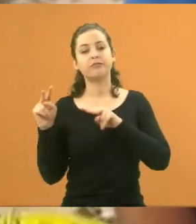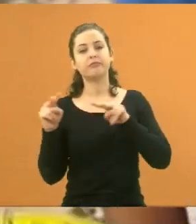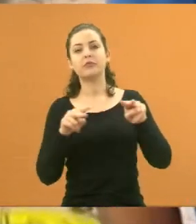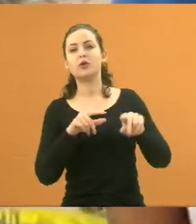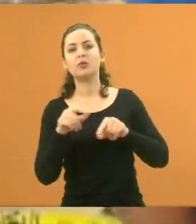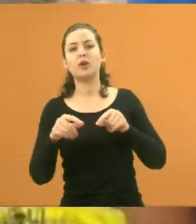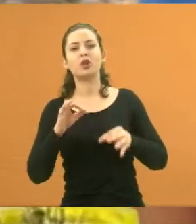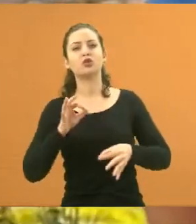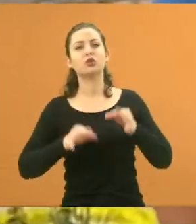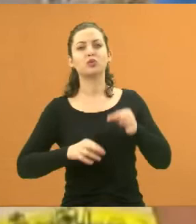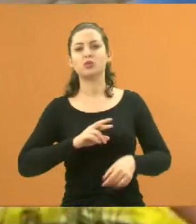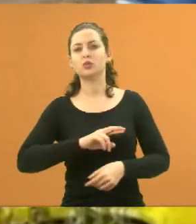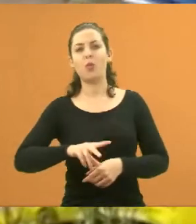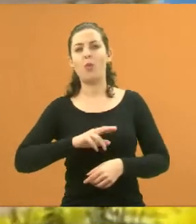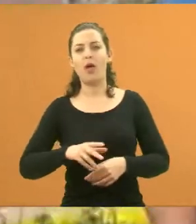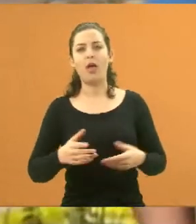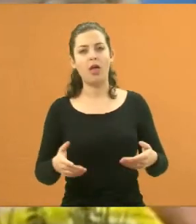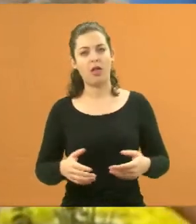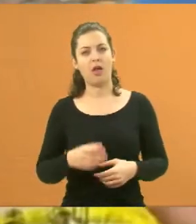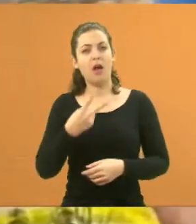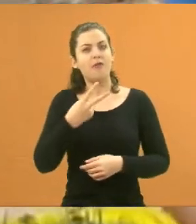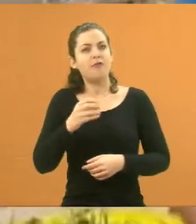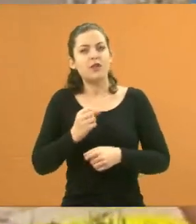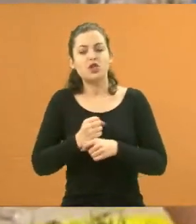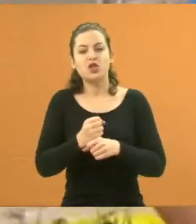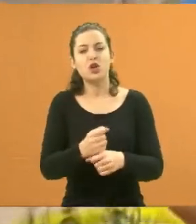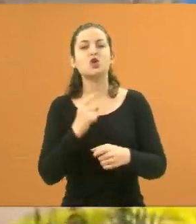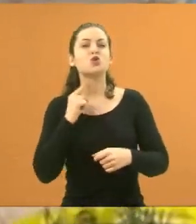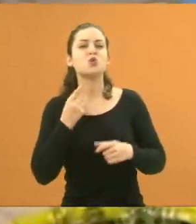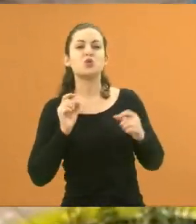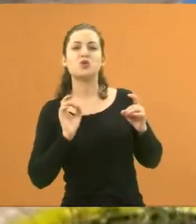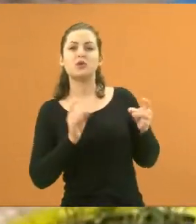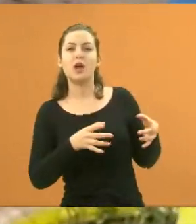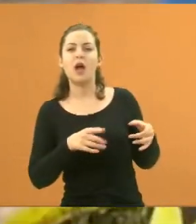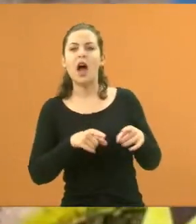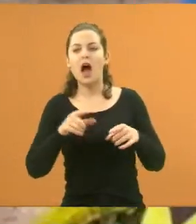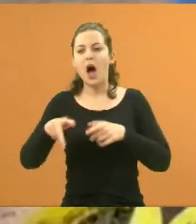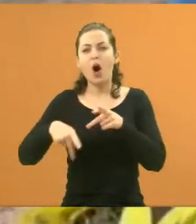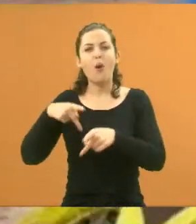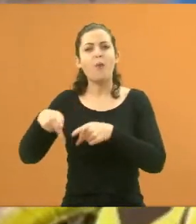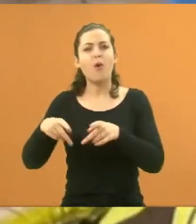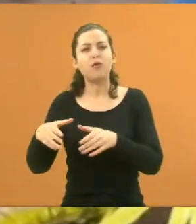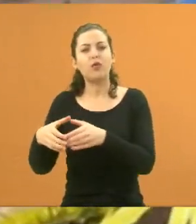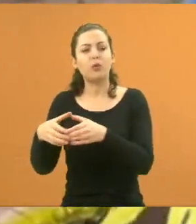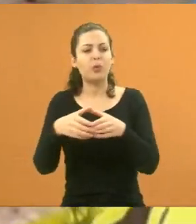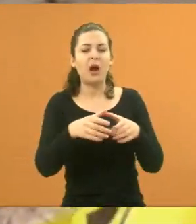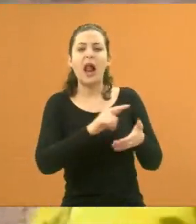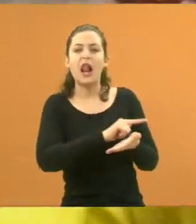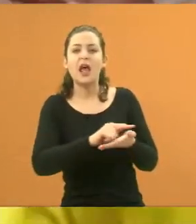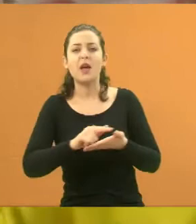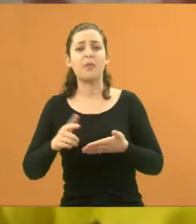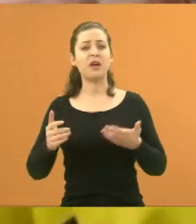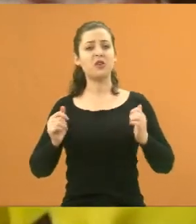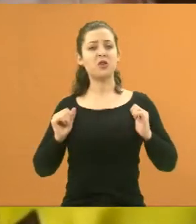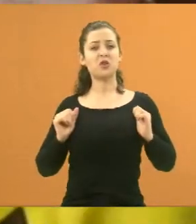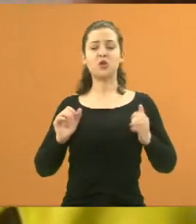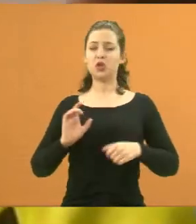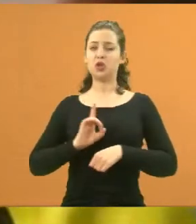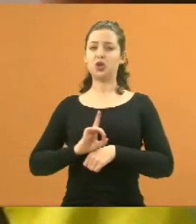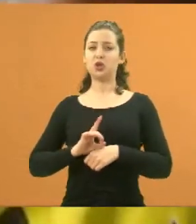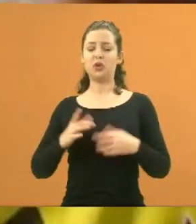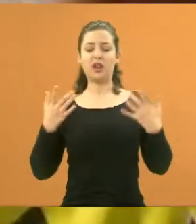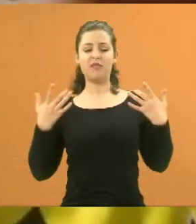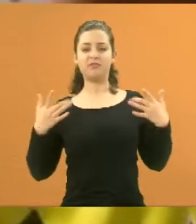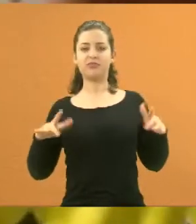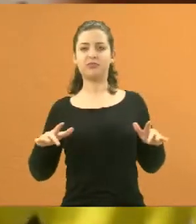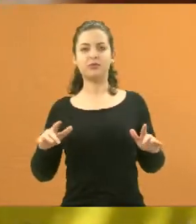não é justo, né? O cara ficar 20 anos com o terreno sujo aqui, aí a população vem limpa e aí o bonitão não quer pagar multa. Não quer saber de